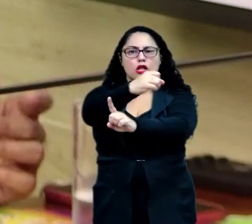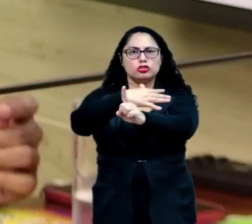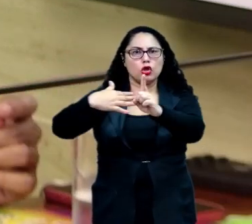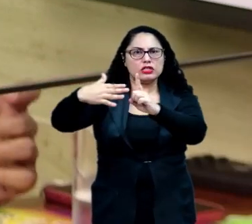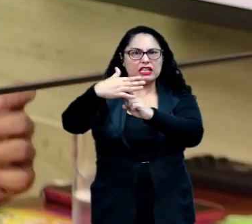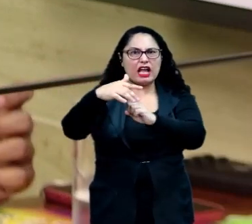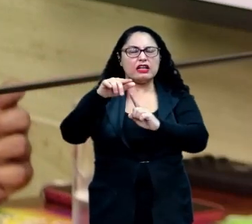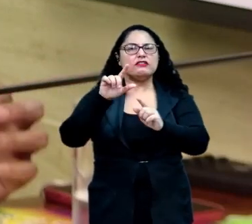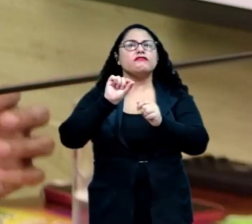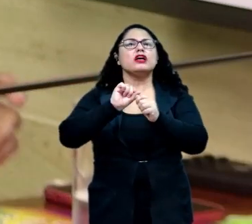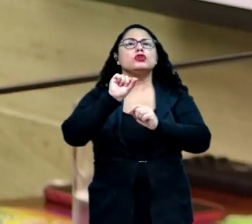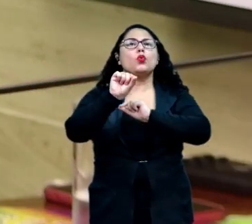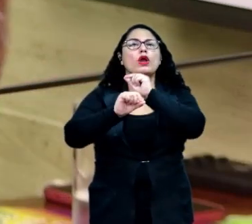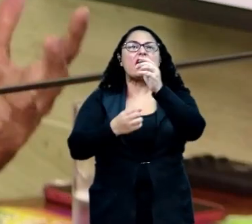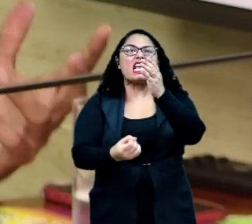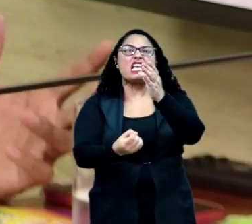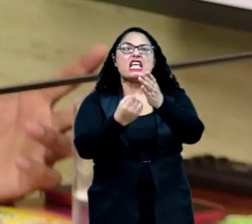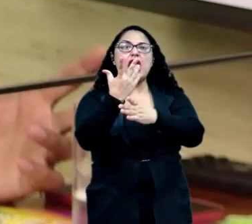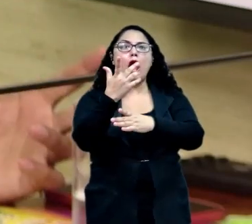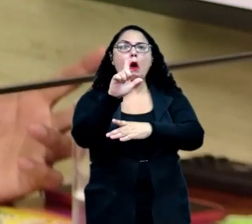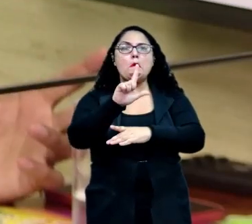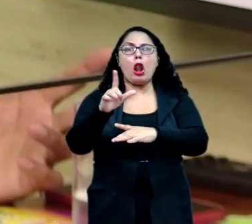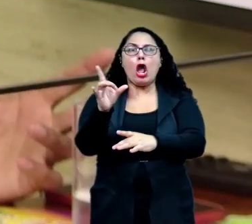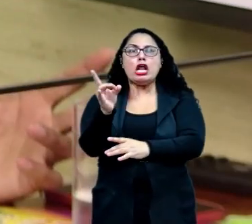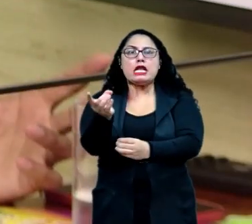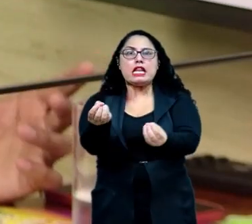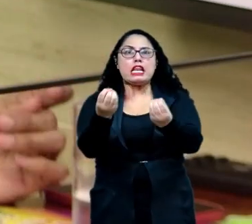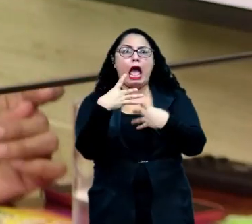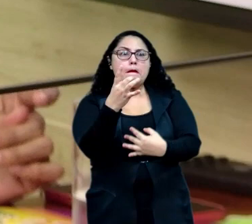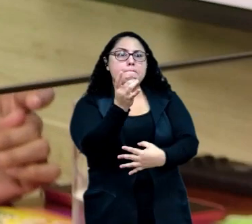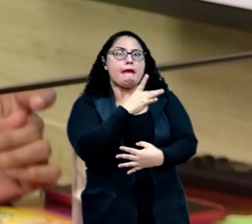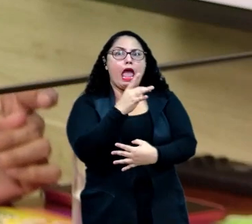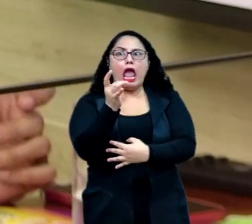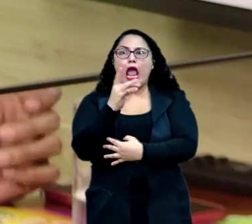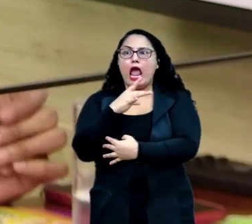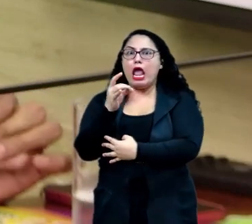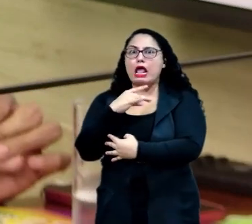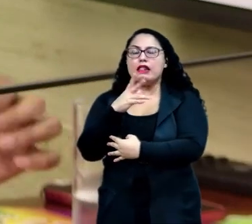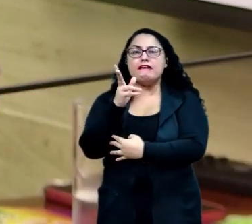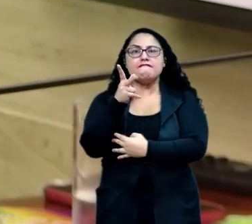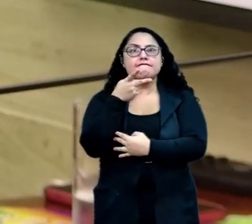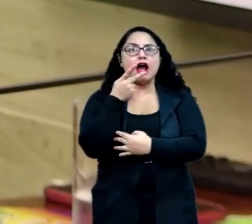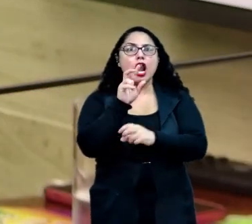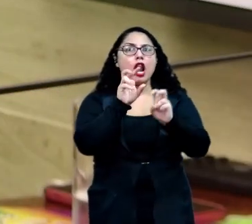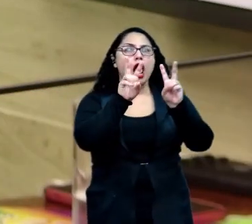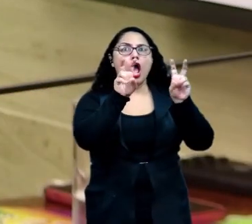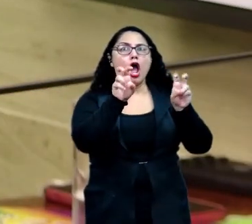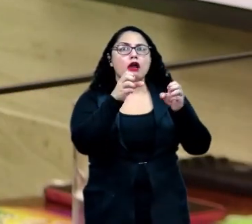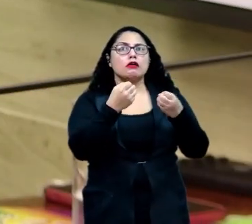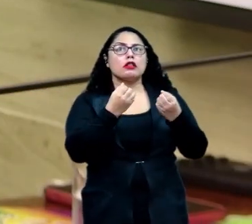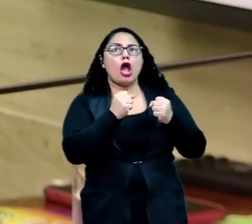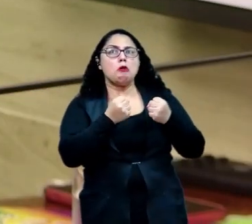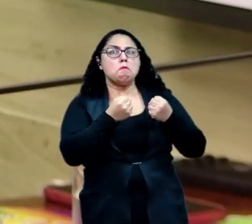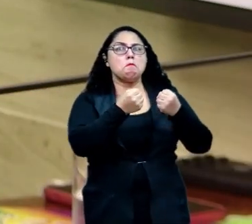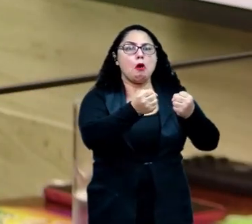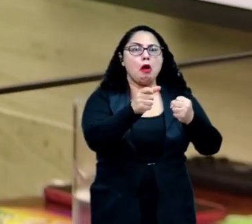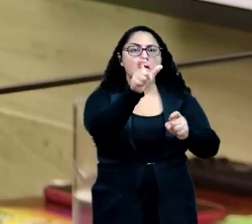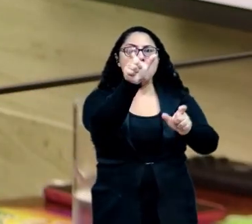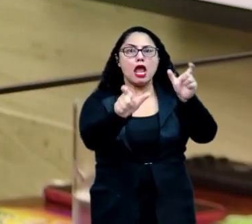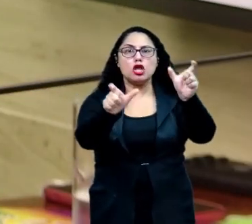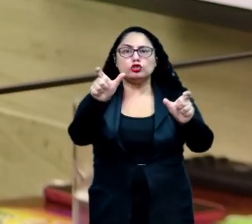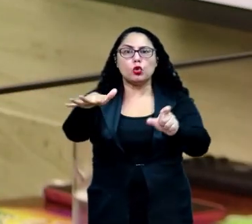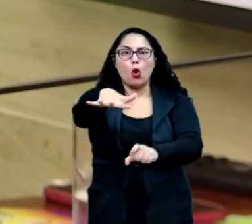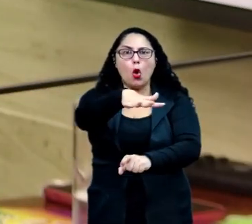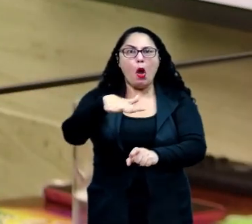tentam fazer é criar uma lógica de medo e dizer que o que está posto é que